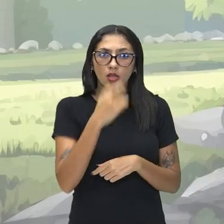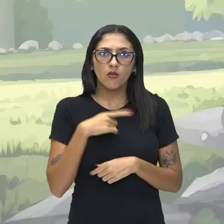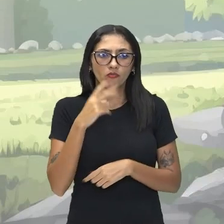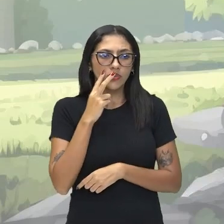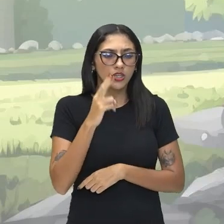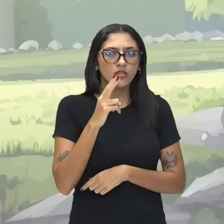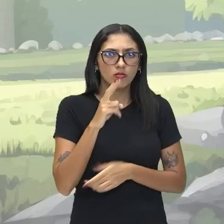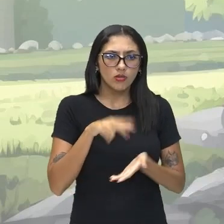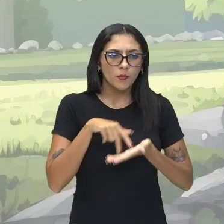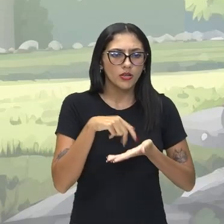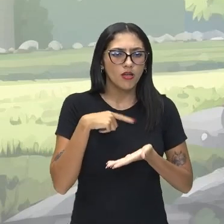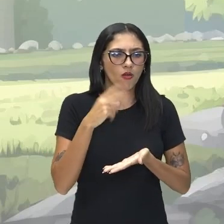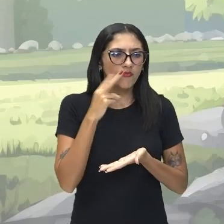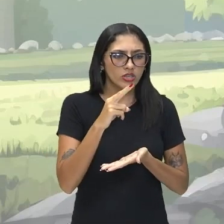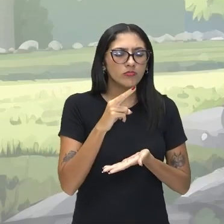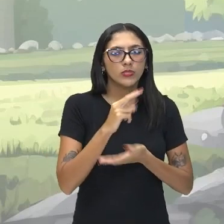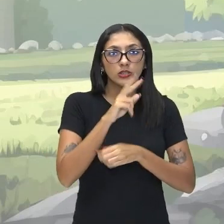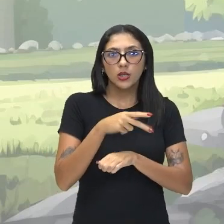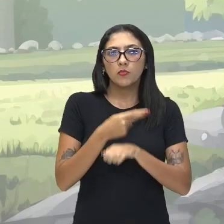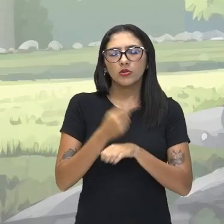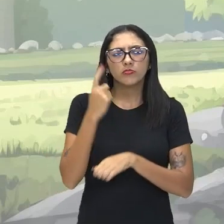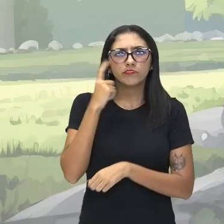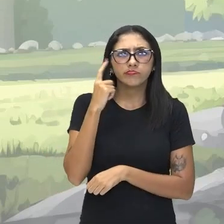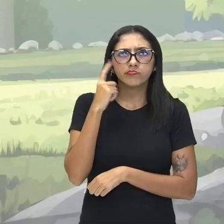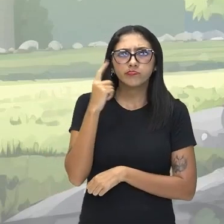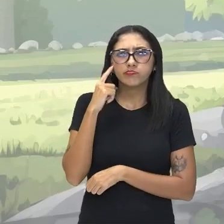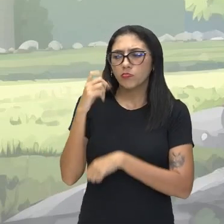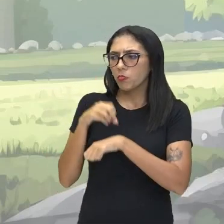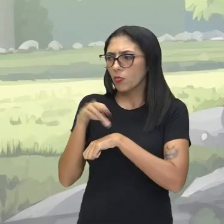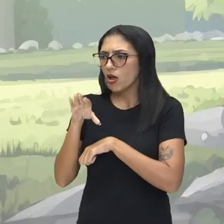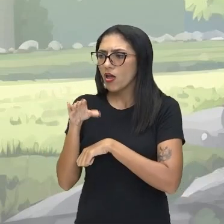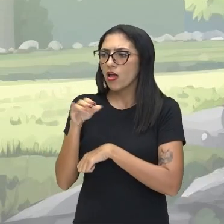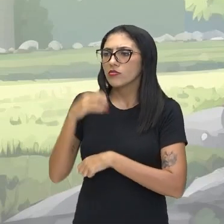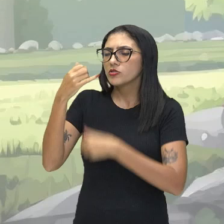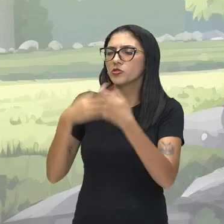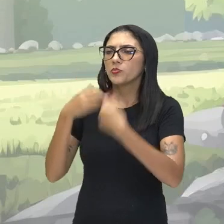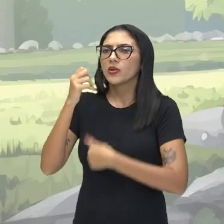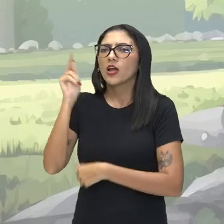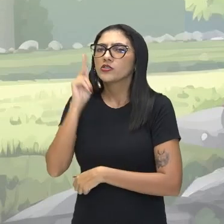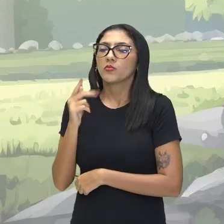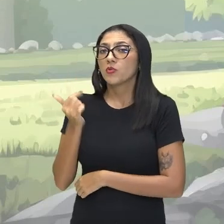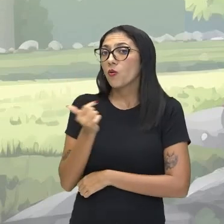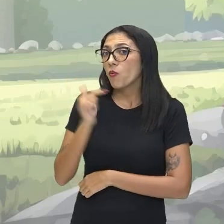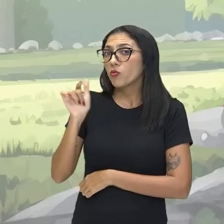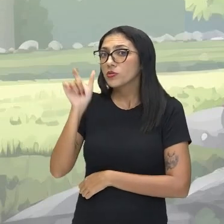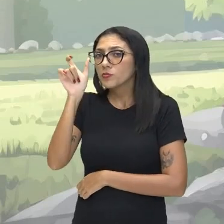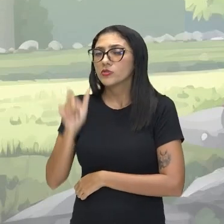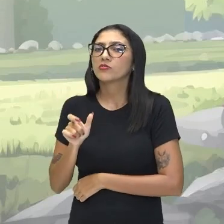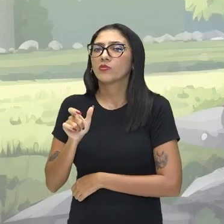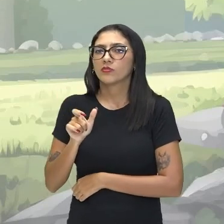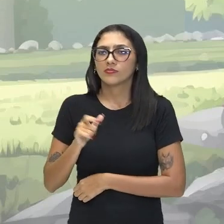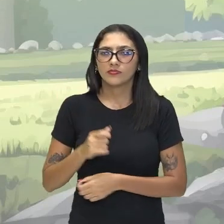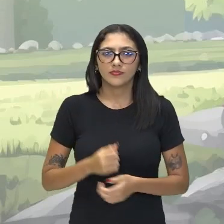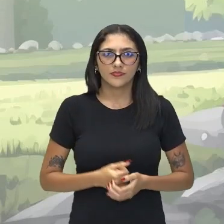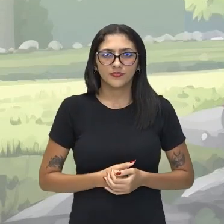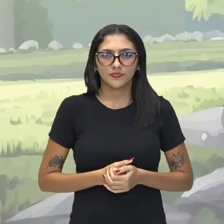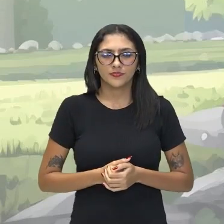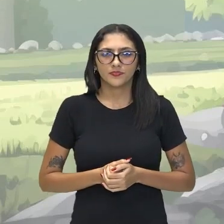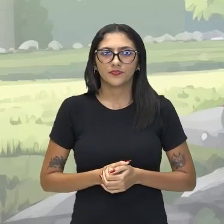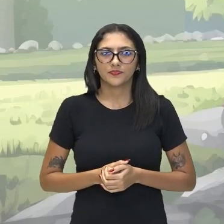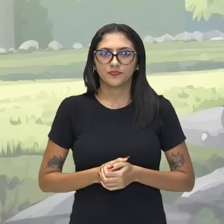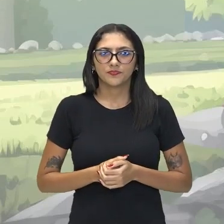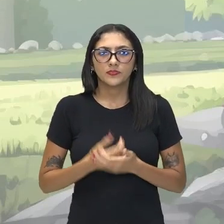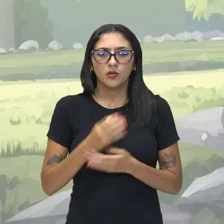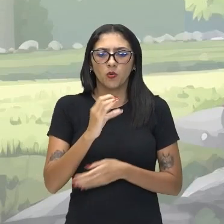e aí eu posso relatar, né, com segurança, então, aquele acontecimento, tá? Continuando, o conto, no entanto, não